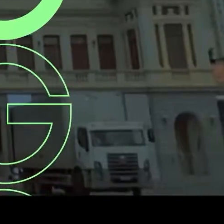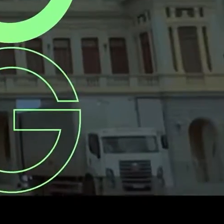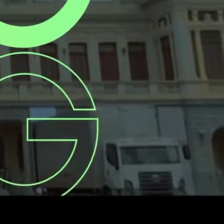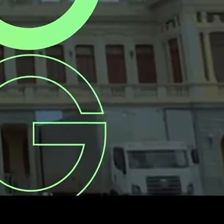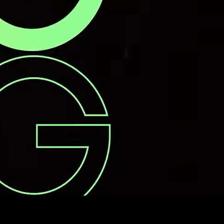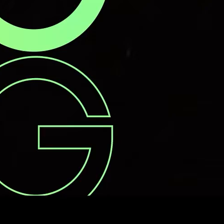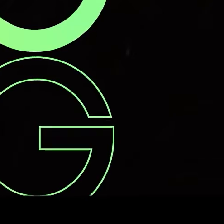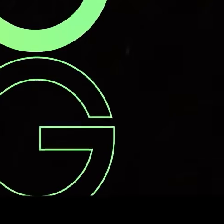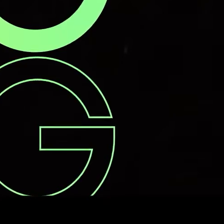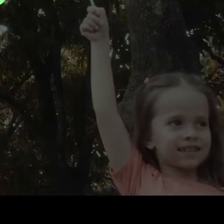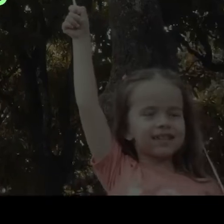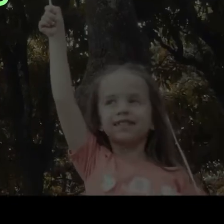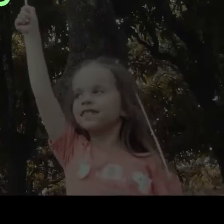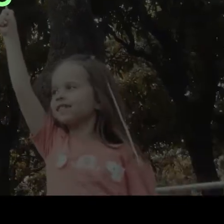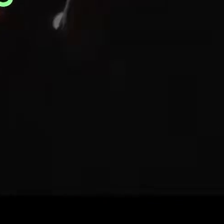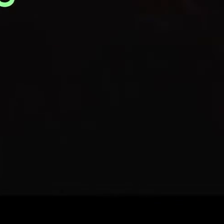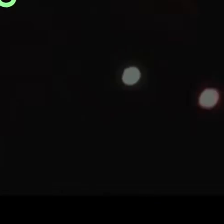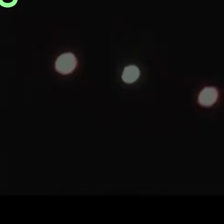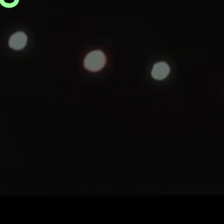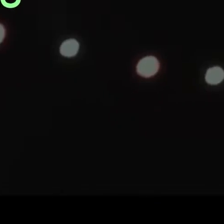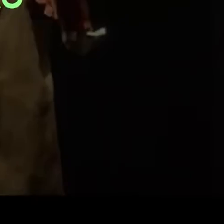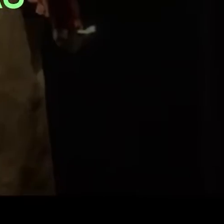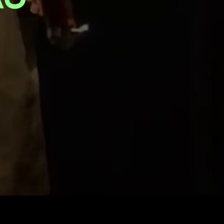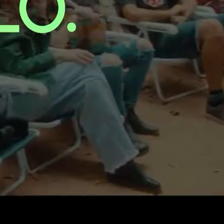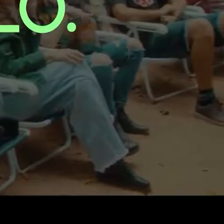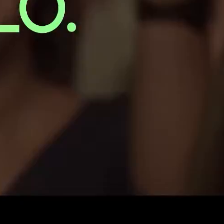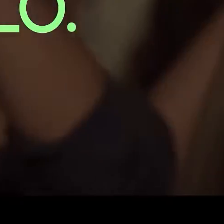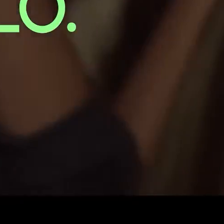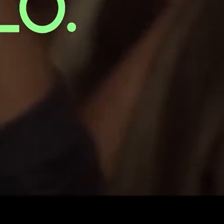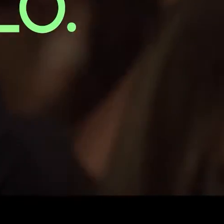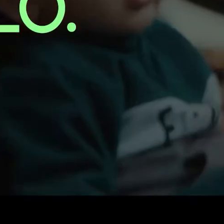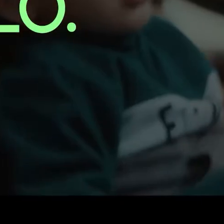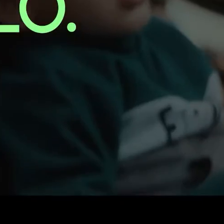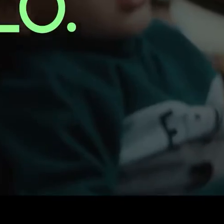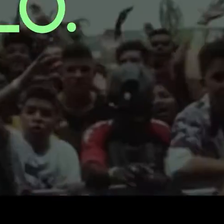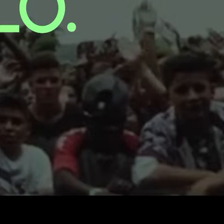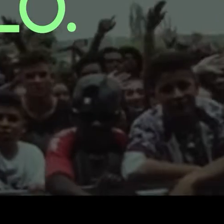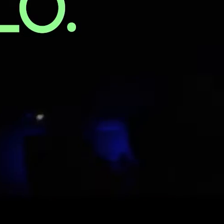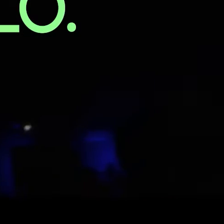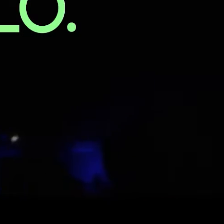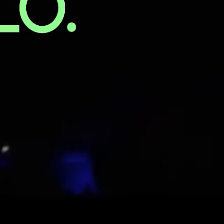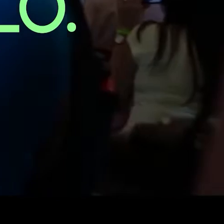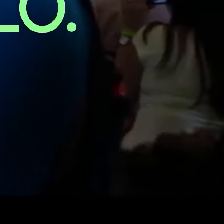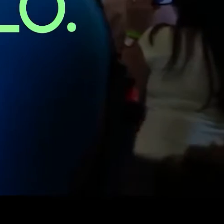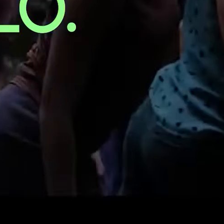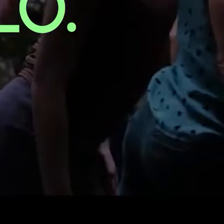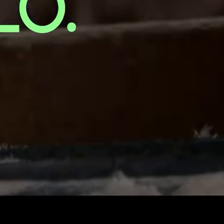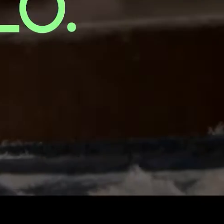A CEMIG, maior incentivadora da cultura de Minas, aplaude de pé este espetáculo.